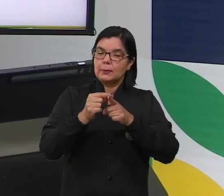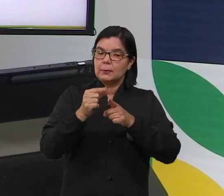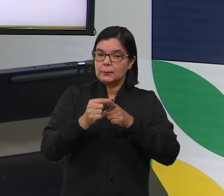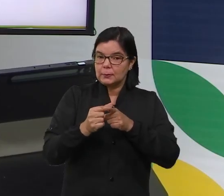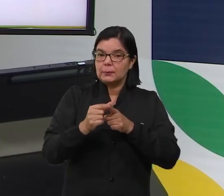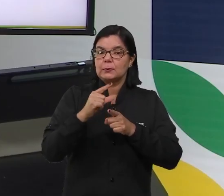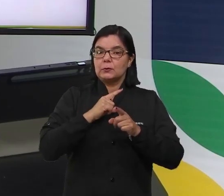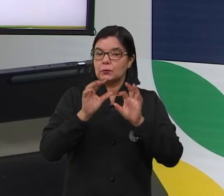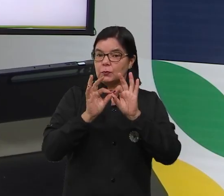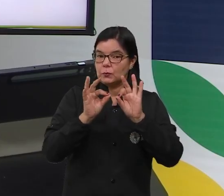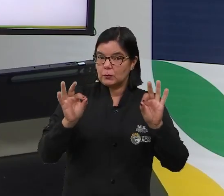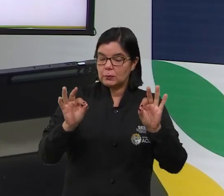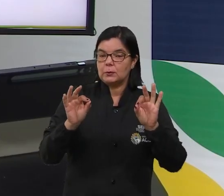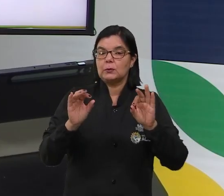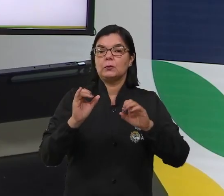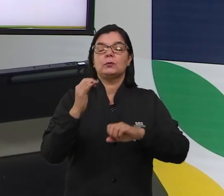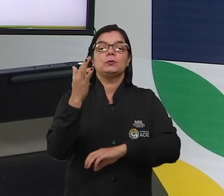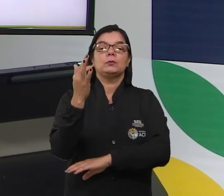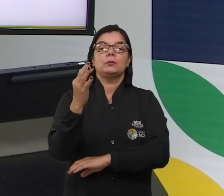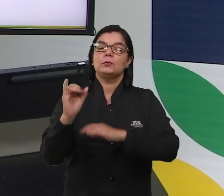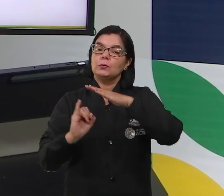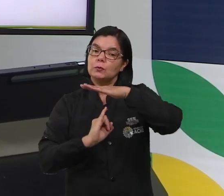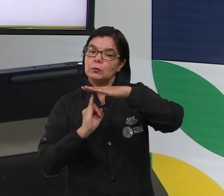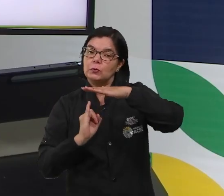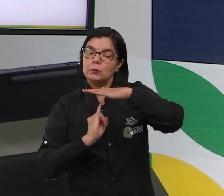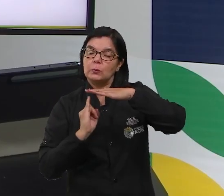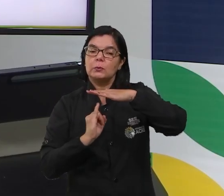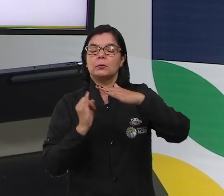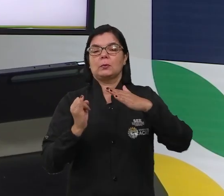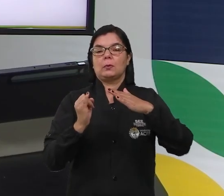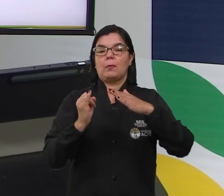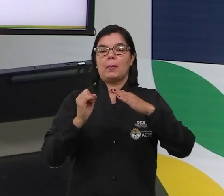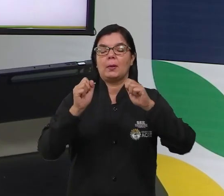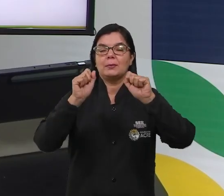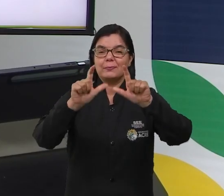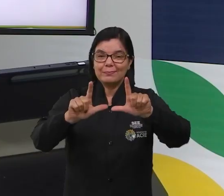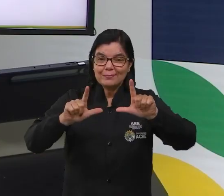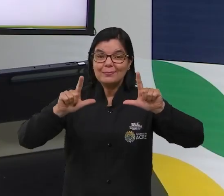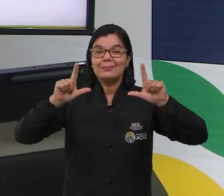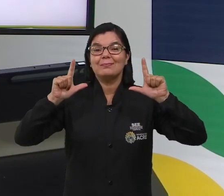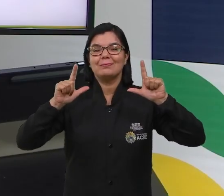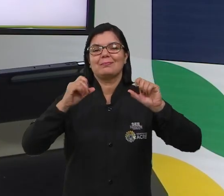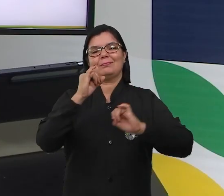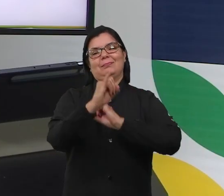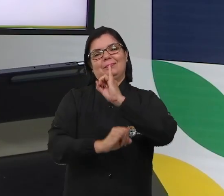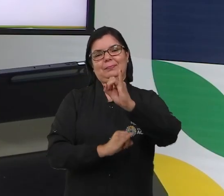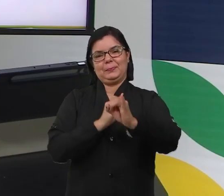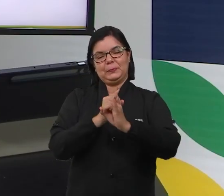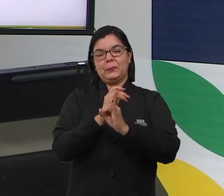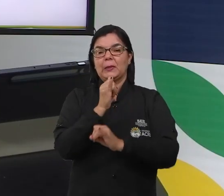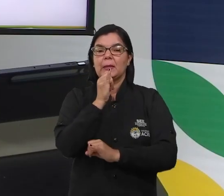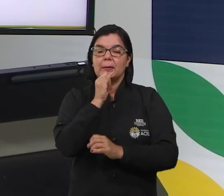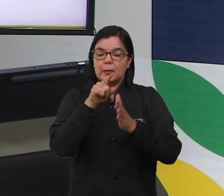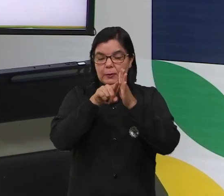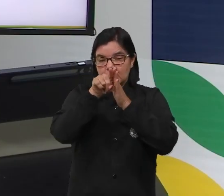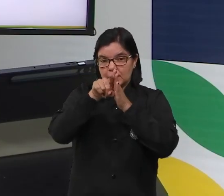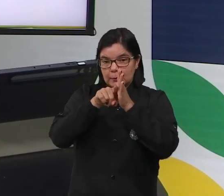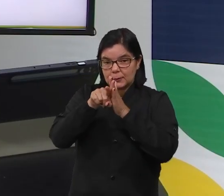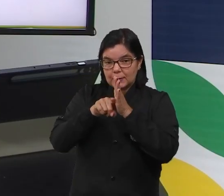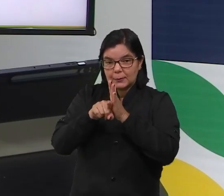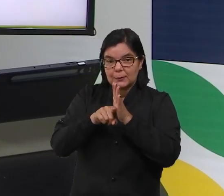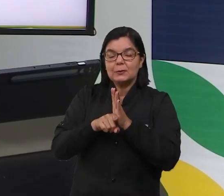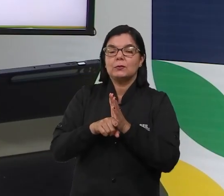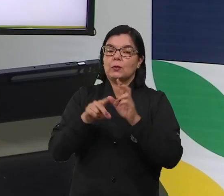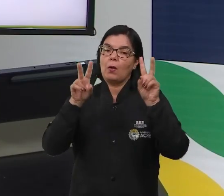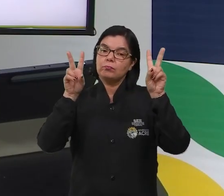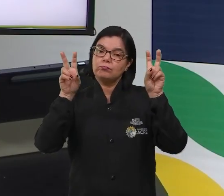medidas informais e que são meio que memes nas internet. Vocês devem, por exemplo, podem pesquisar sobre unidades